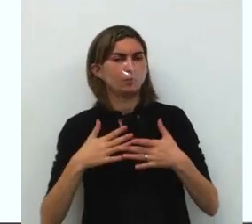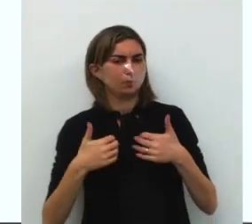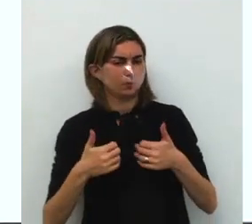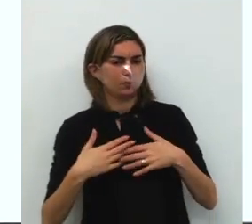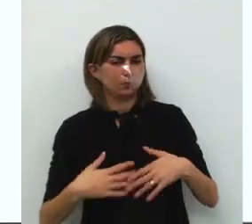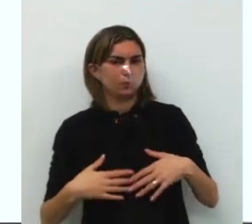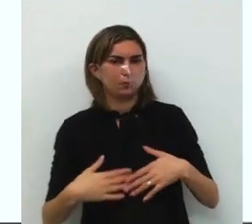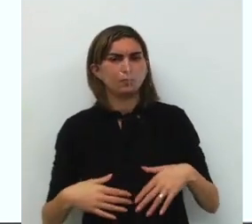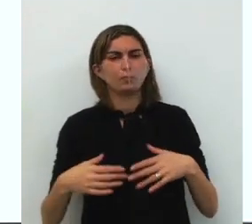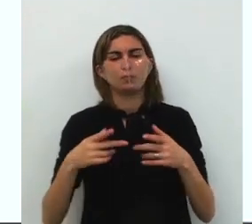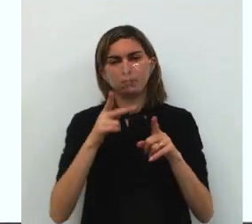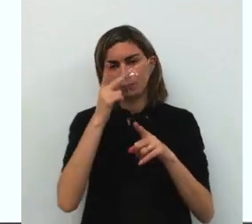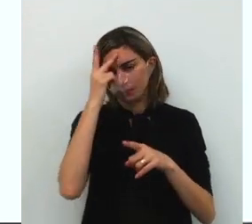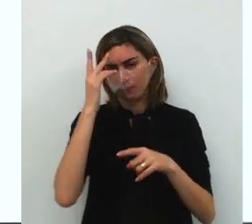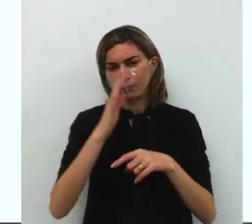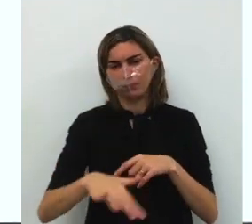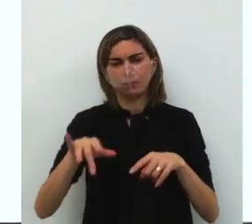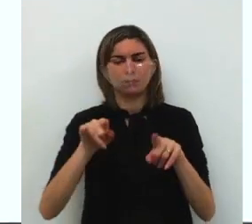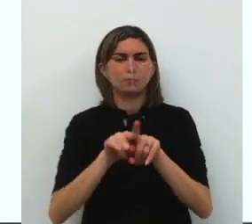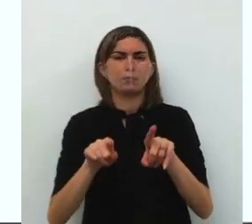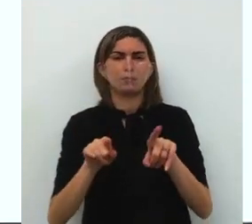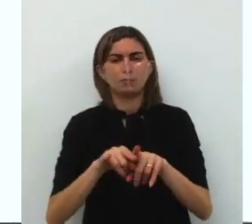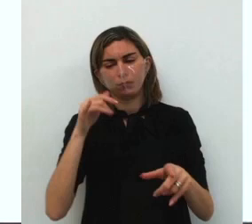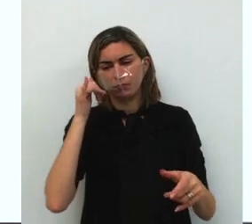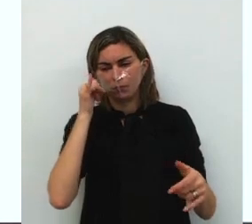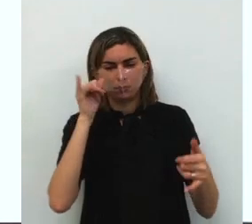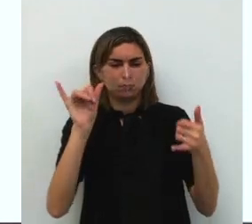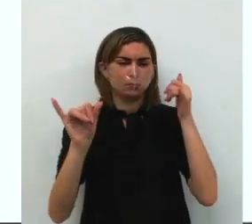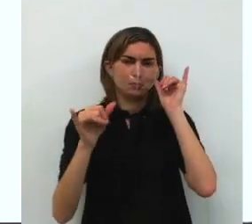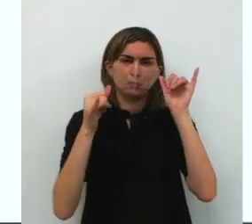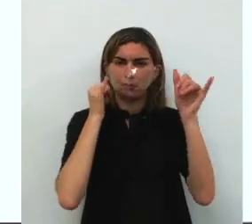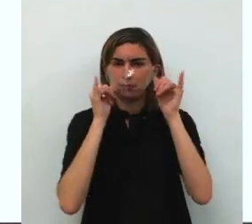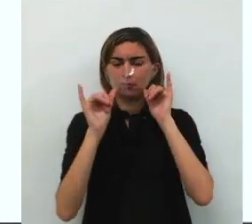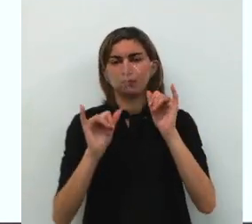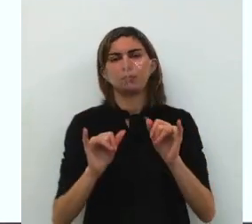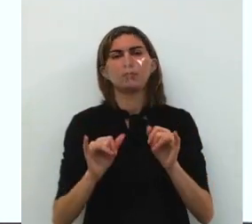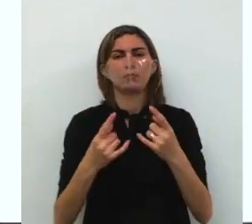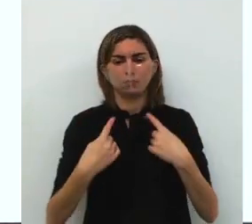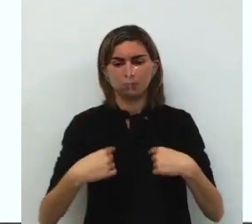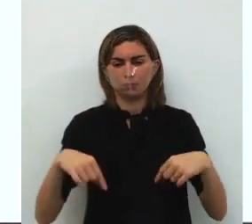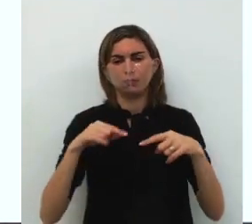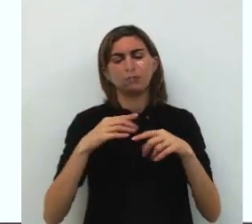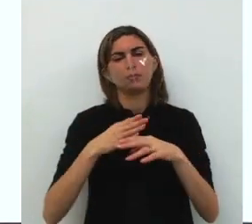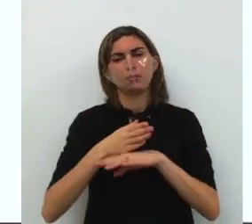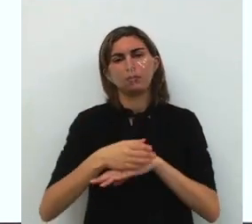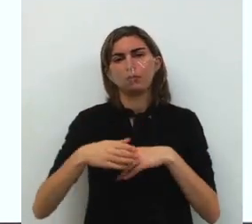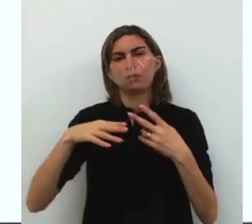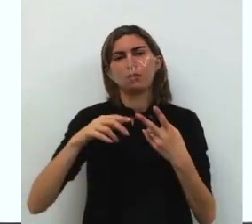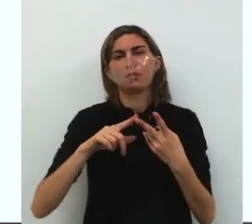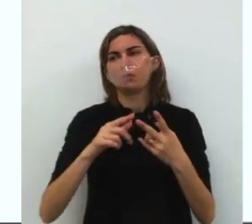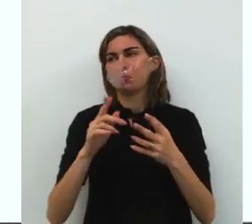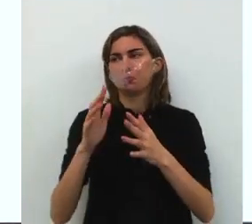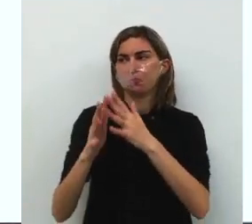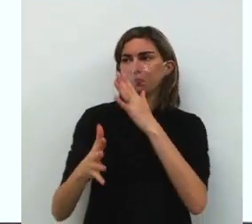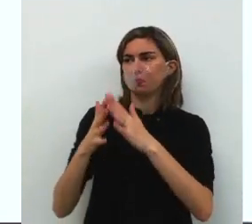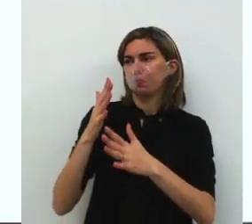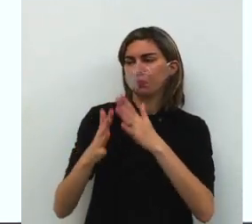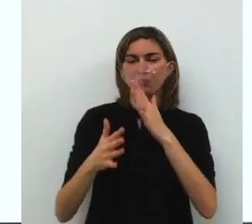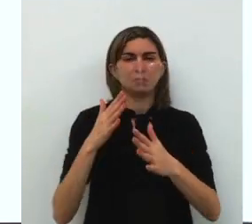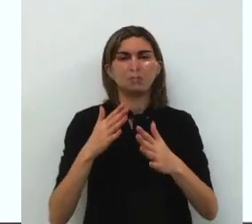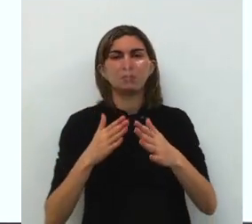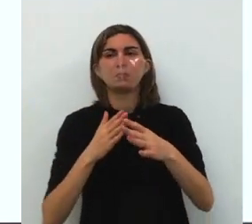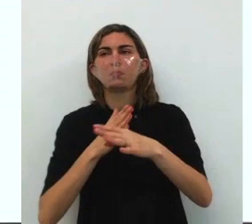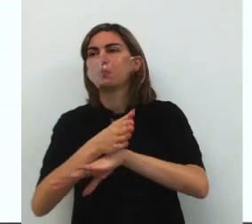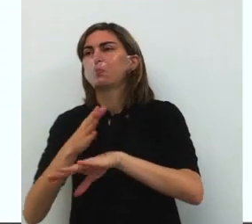à vontade dessa pessoa também, para evitar, como eu falei anteriormente, de eu entrar num mérito que não tem nada a